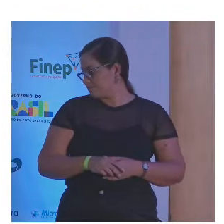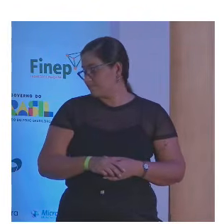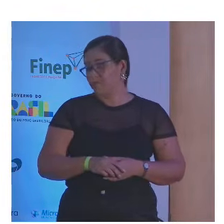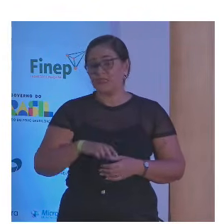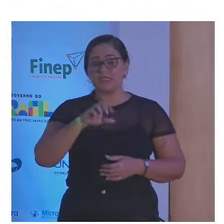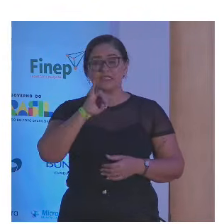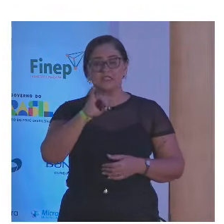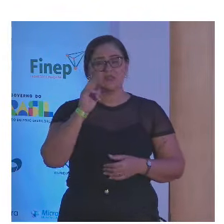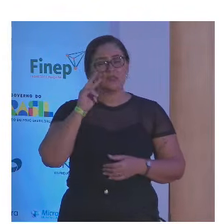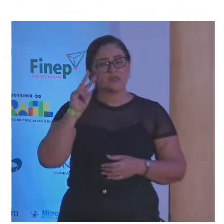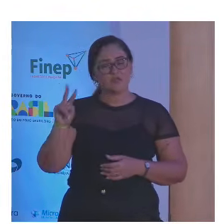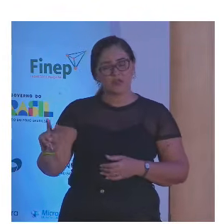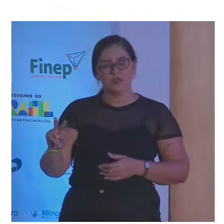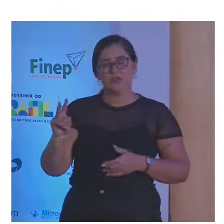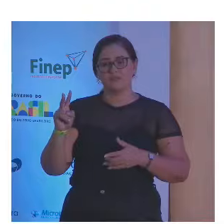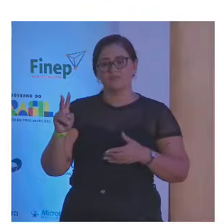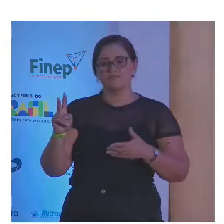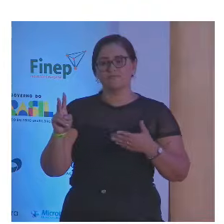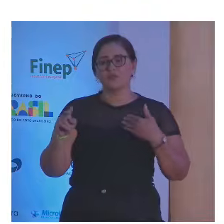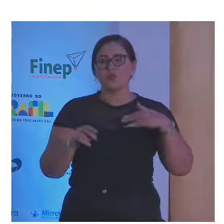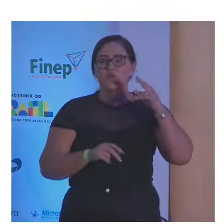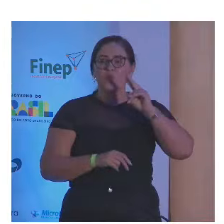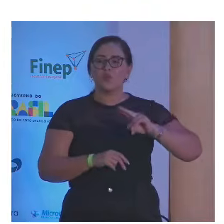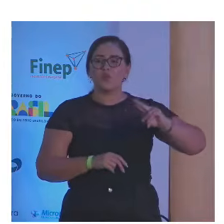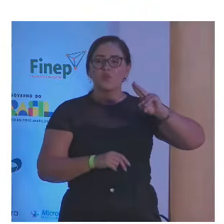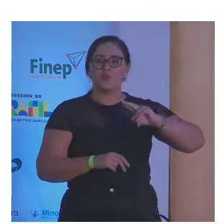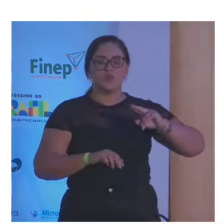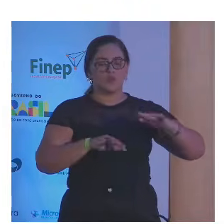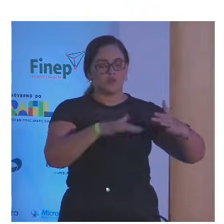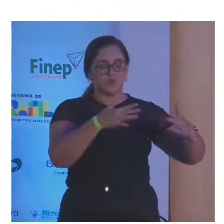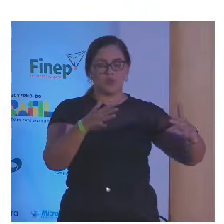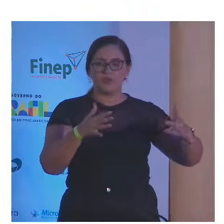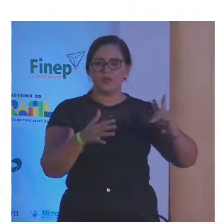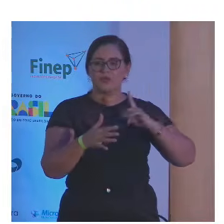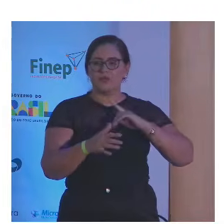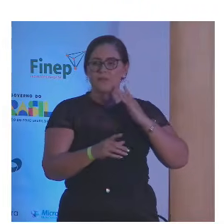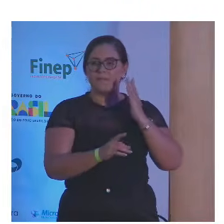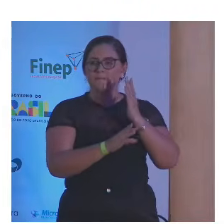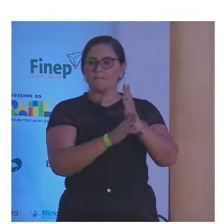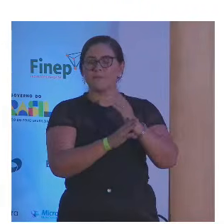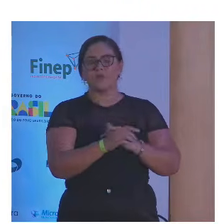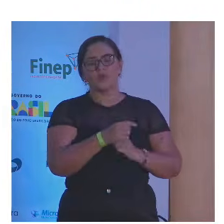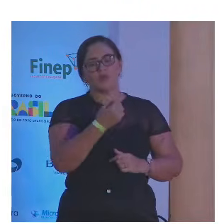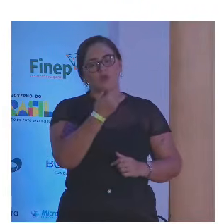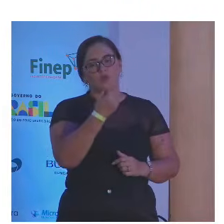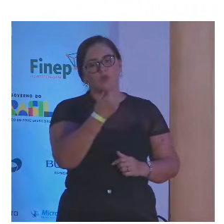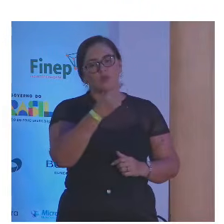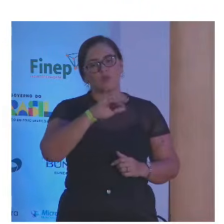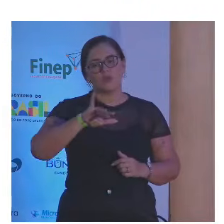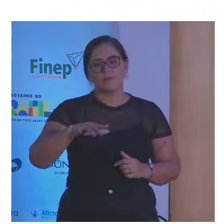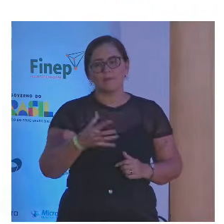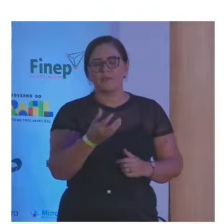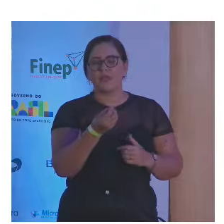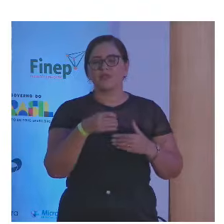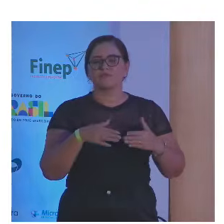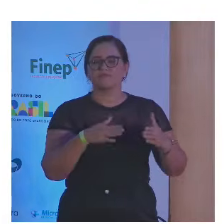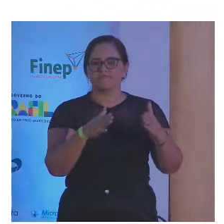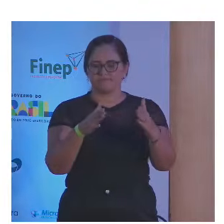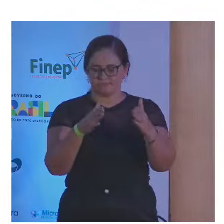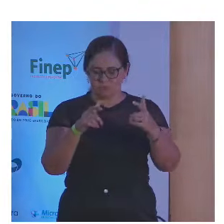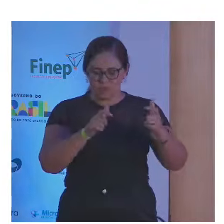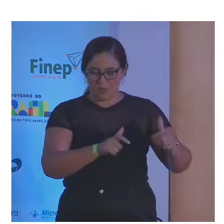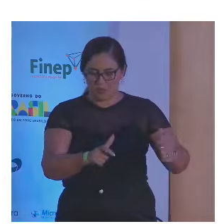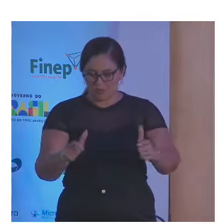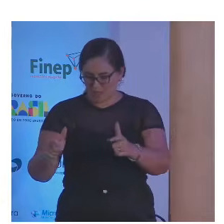Então, se vocês olharem ali, ela chega, né, usando essa salinidade, chega a atingir uma área de 1.300.000